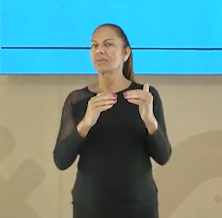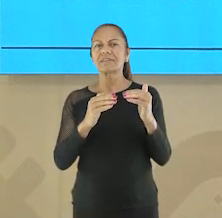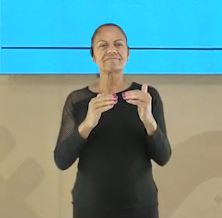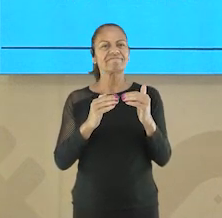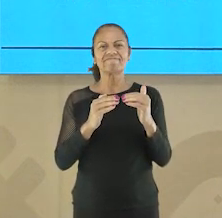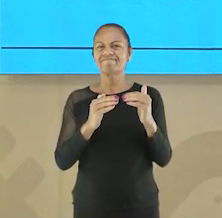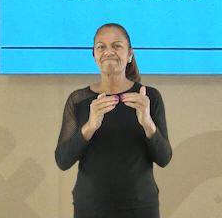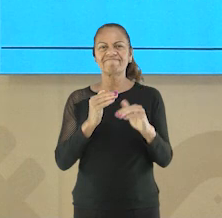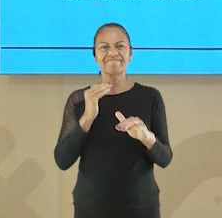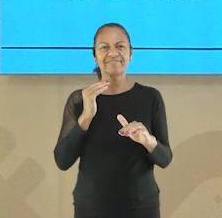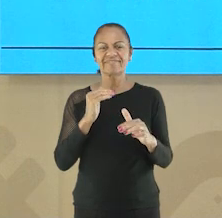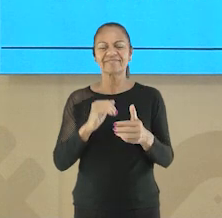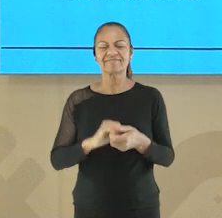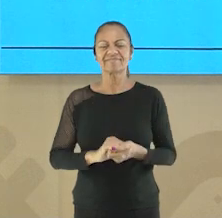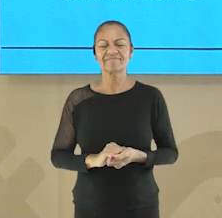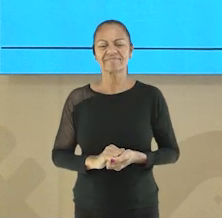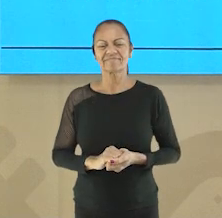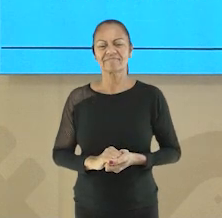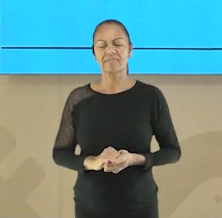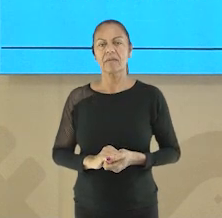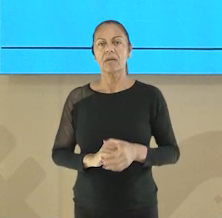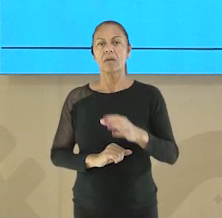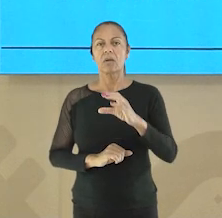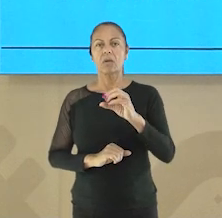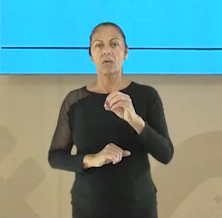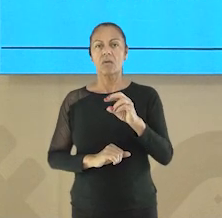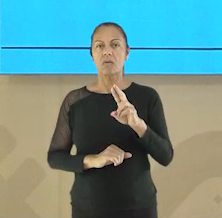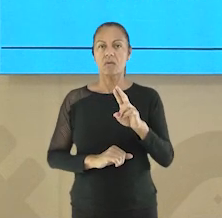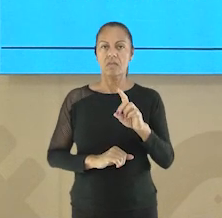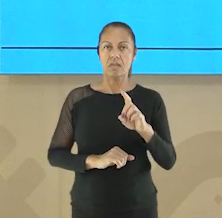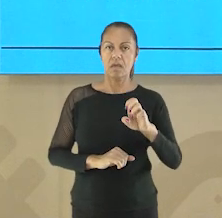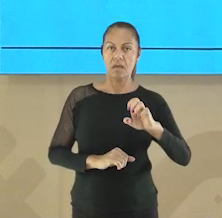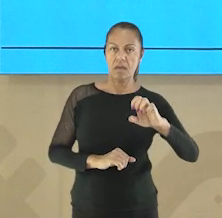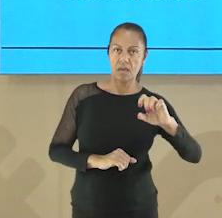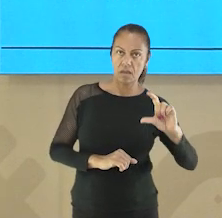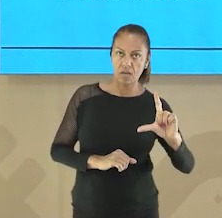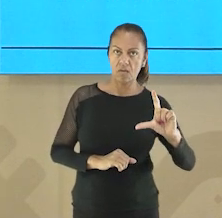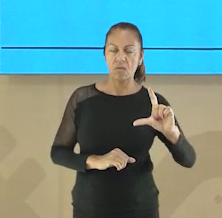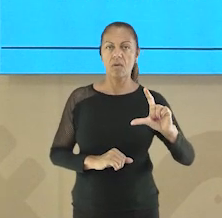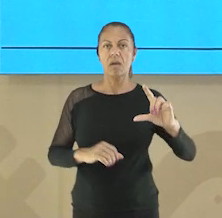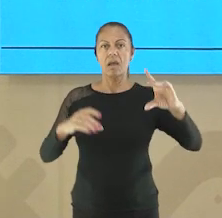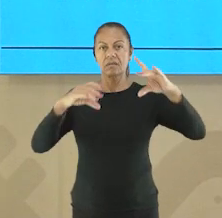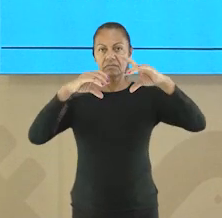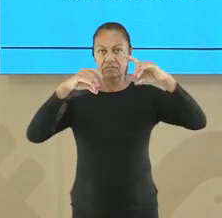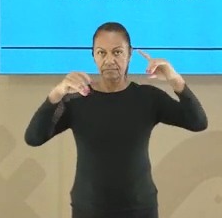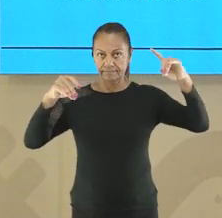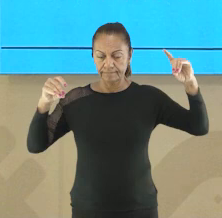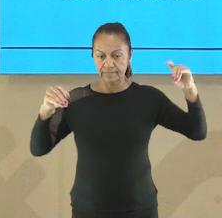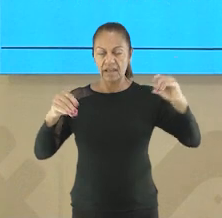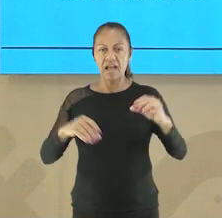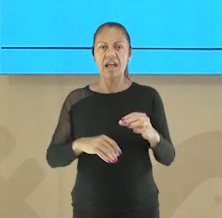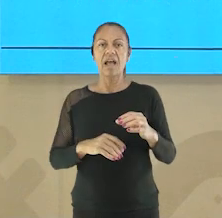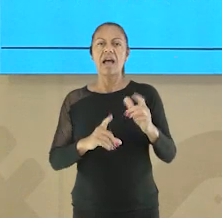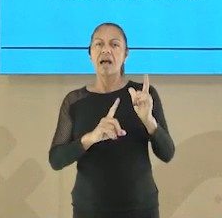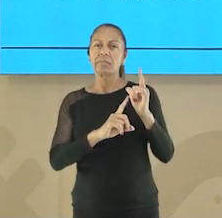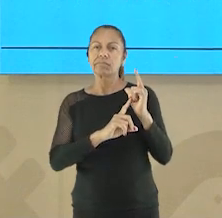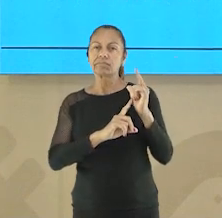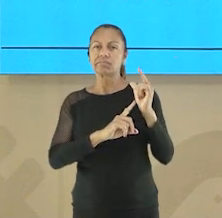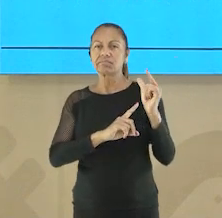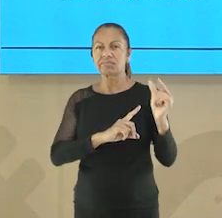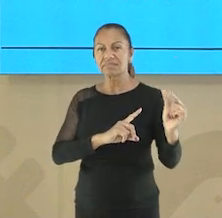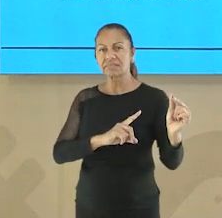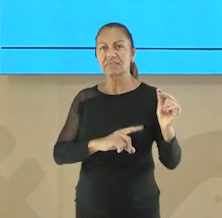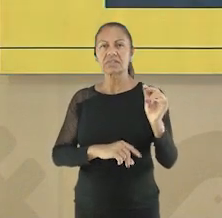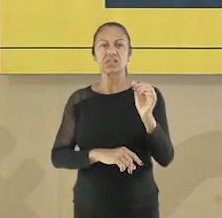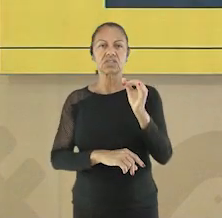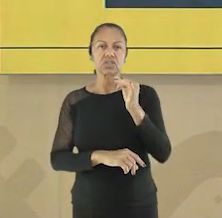verso. Ao invés de, meu Deus, o que será de nós, o autor usa o é. O cordel